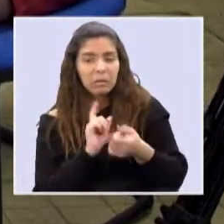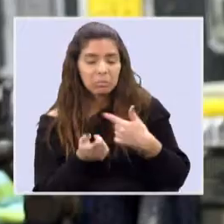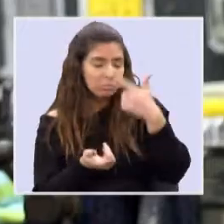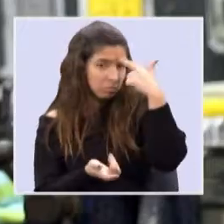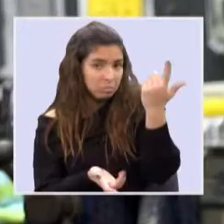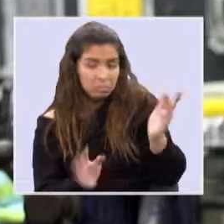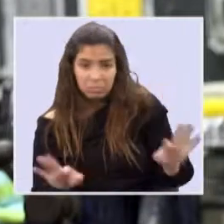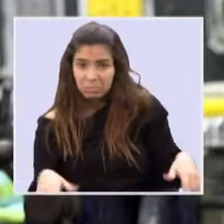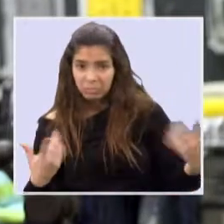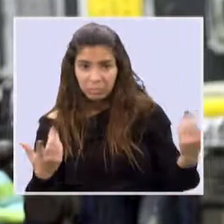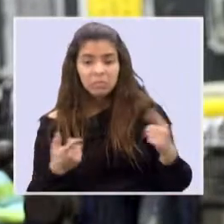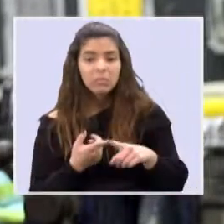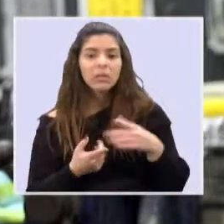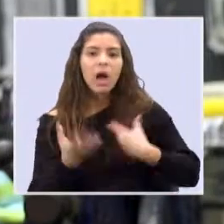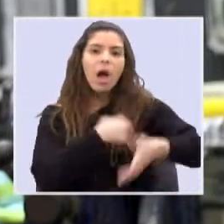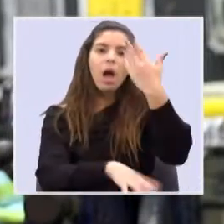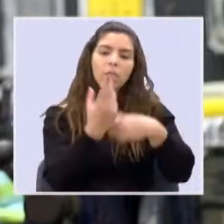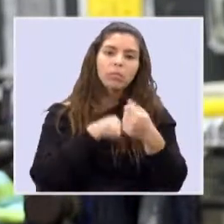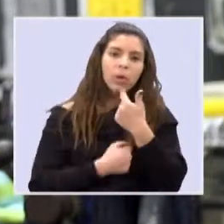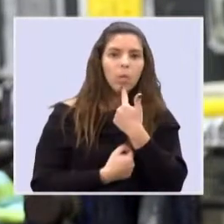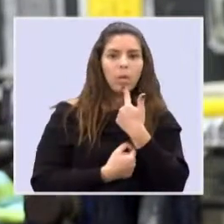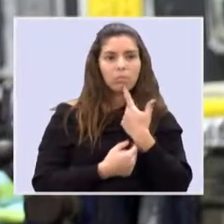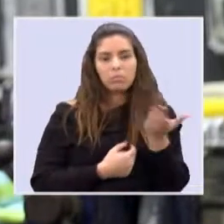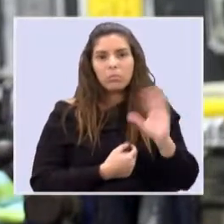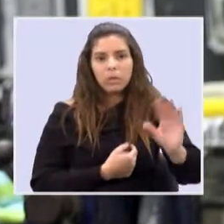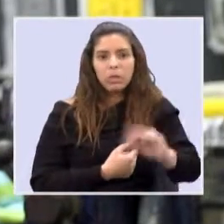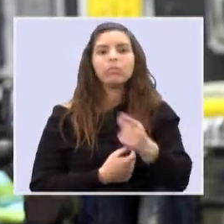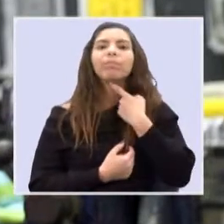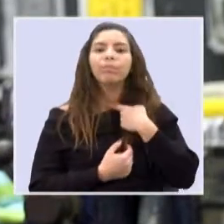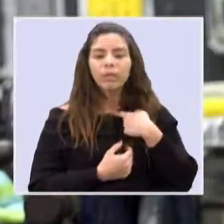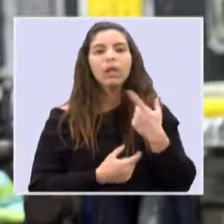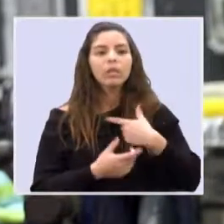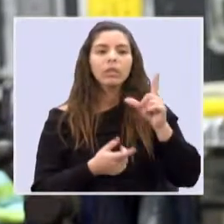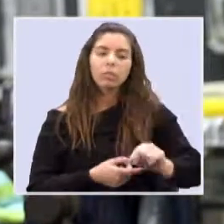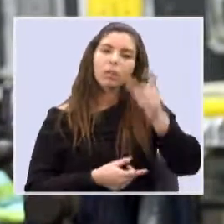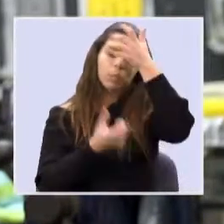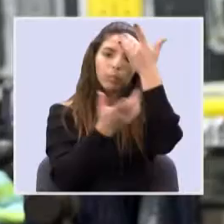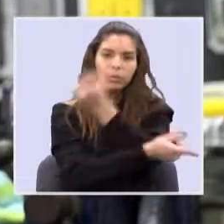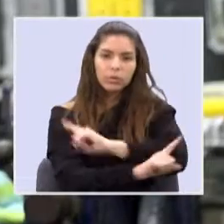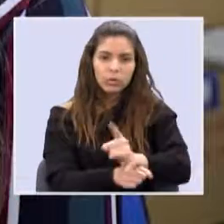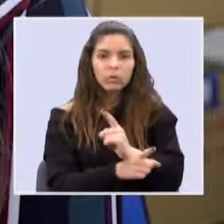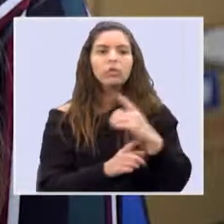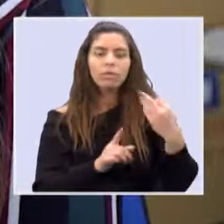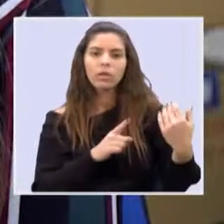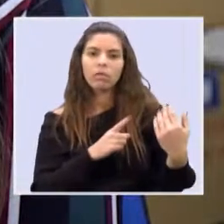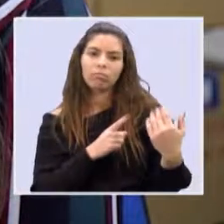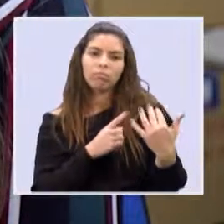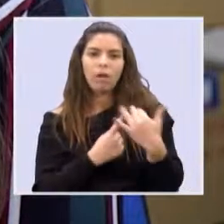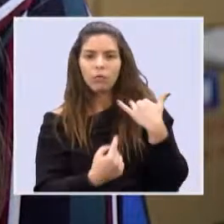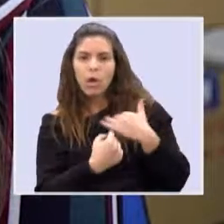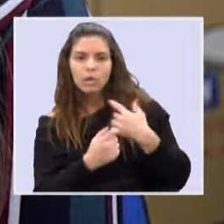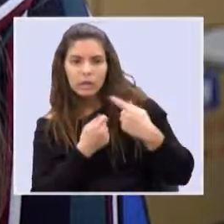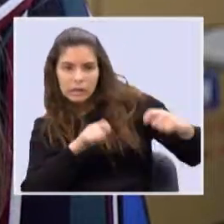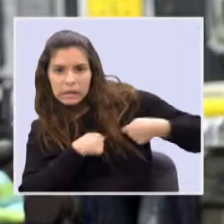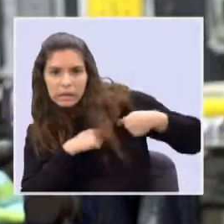tipo, pura curiosidade, aprender mais. E os nossos professores também nos incentivavam a isso, ou seja, as